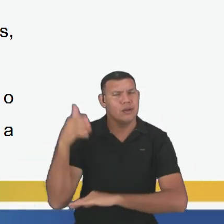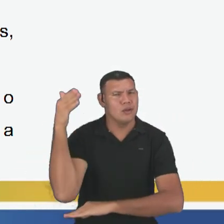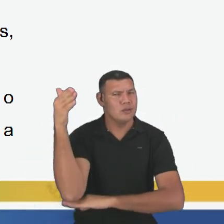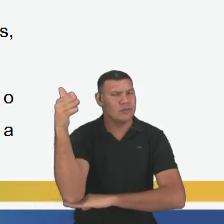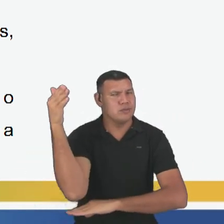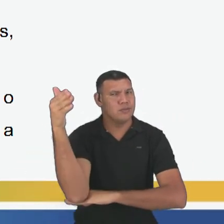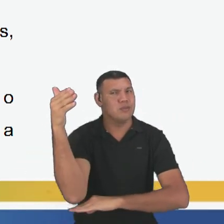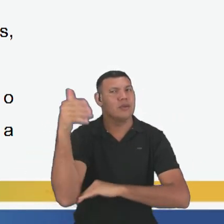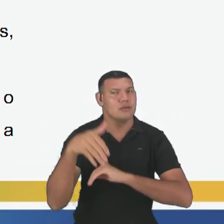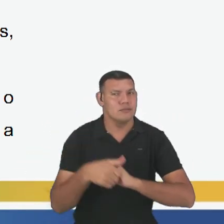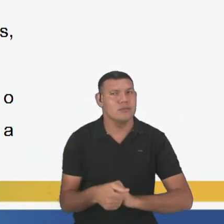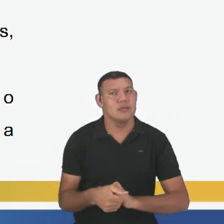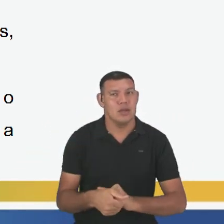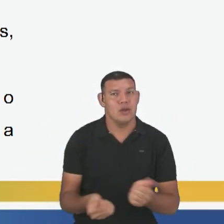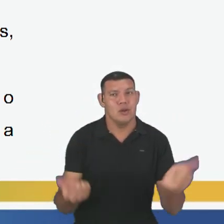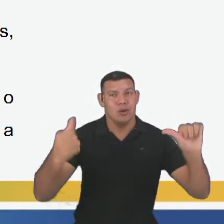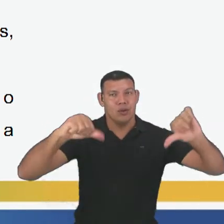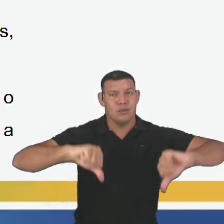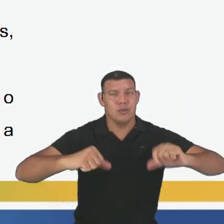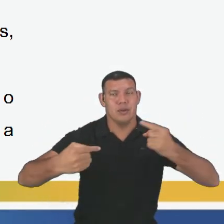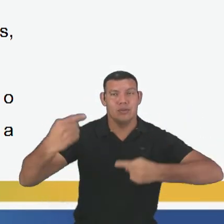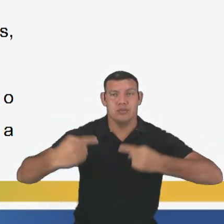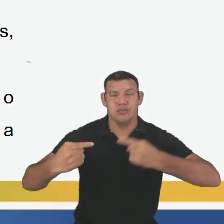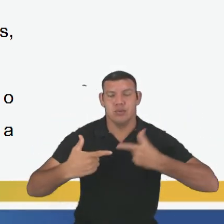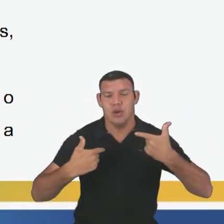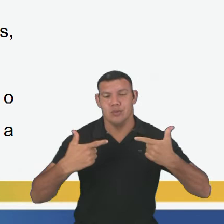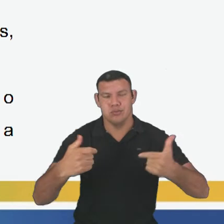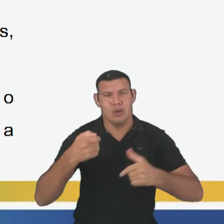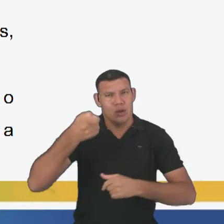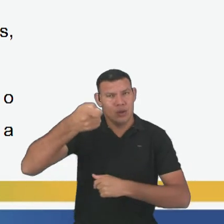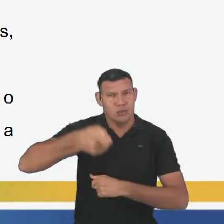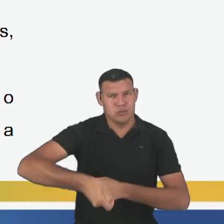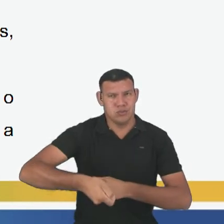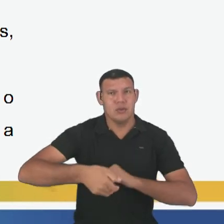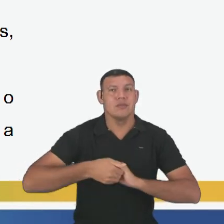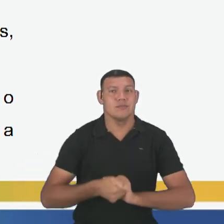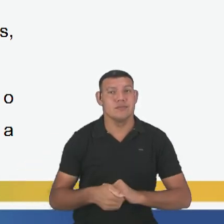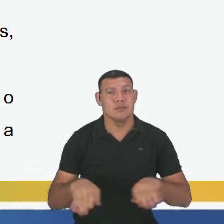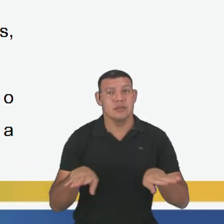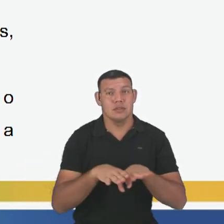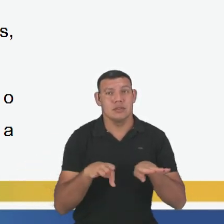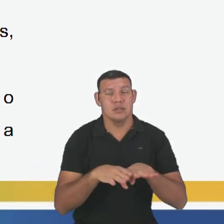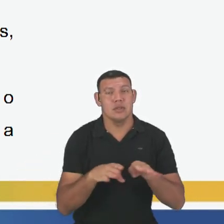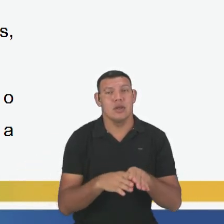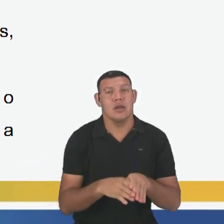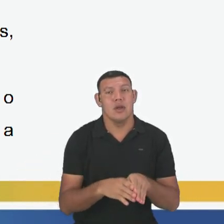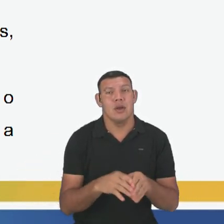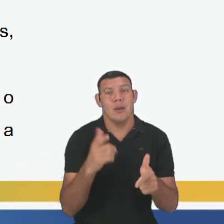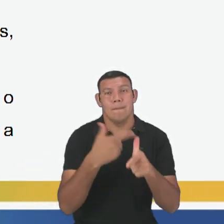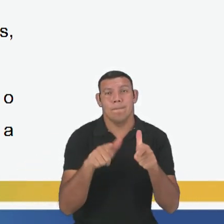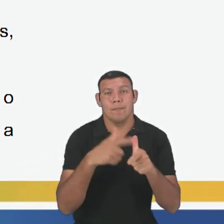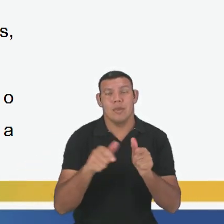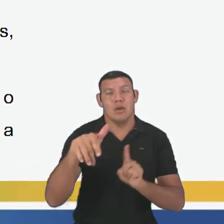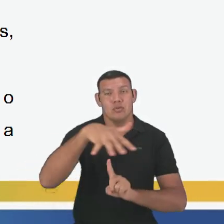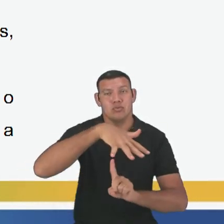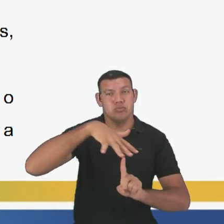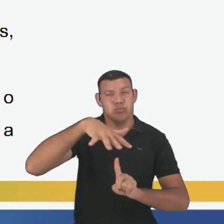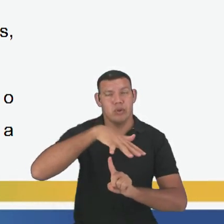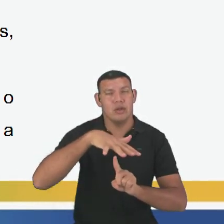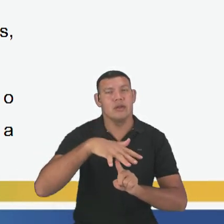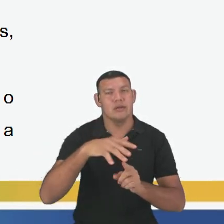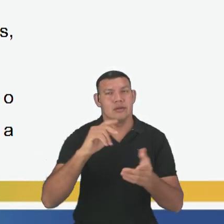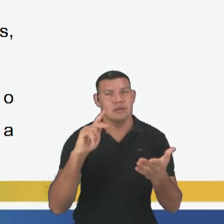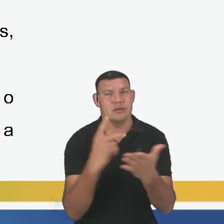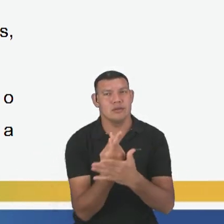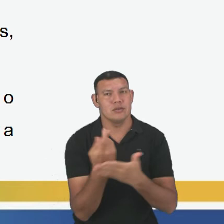frequência. Durante crises políticas acontecem as guerras, as ditaduras, enfim. Os desastres naturais, como aconteceu agora recentemente no